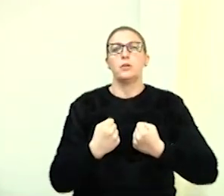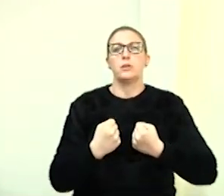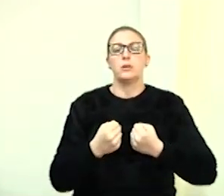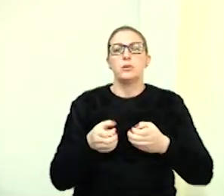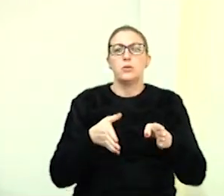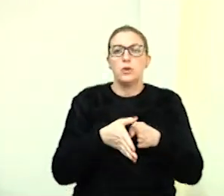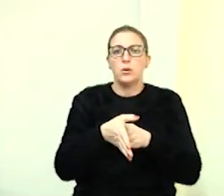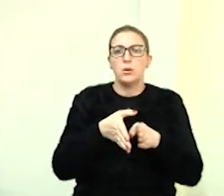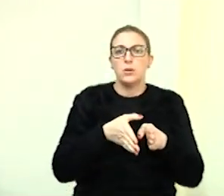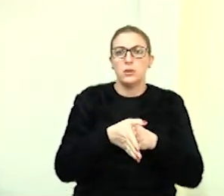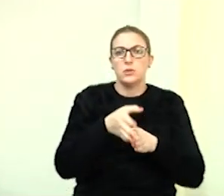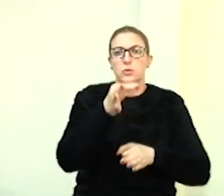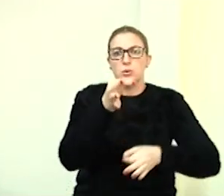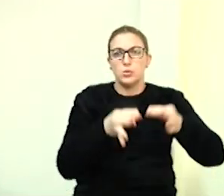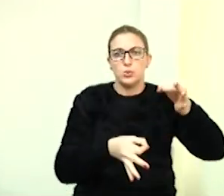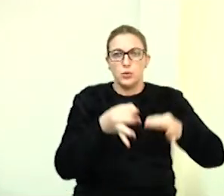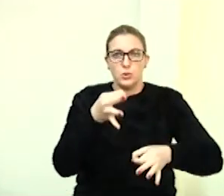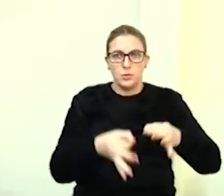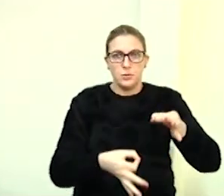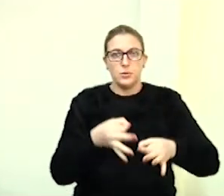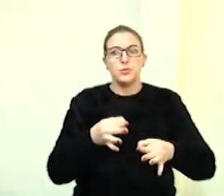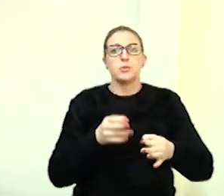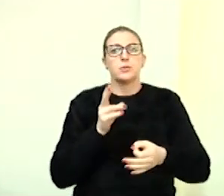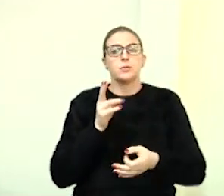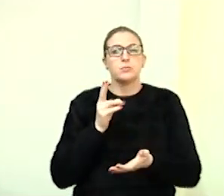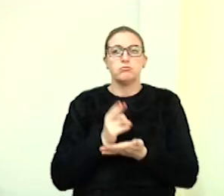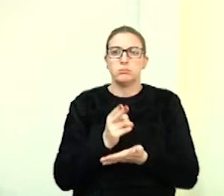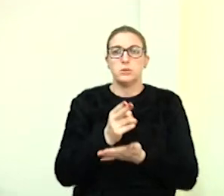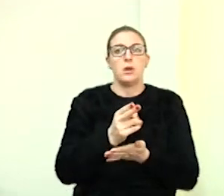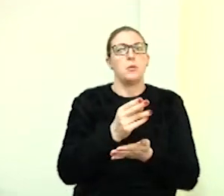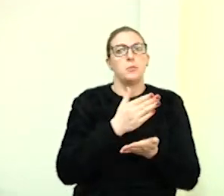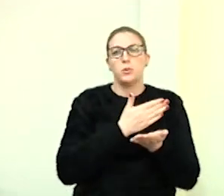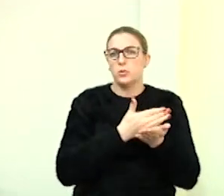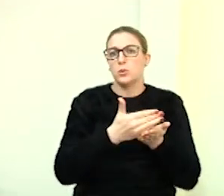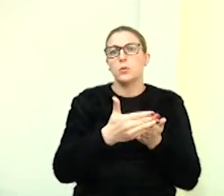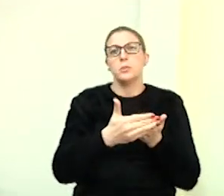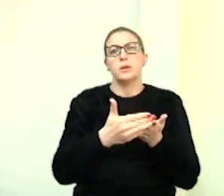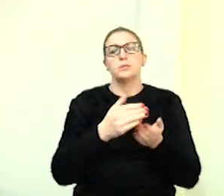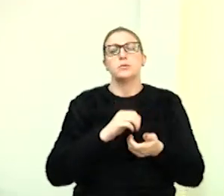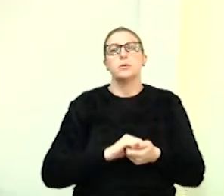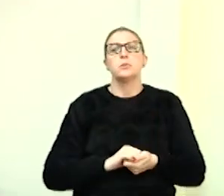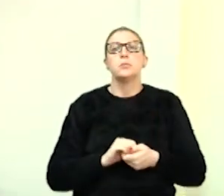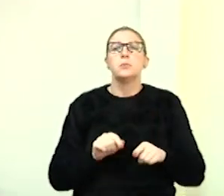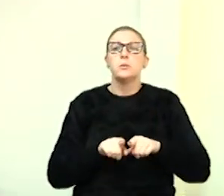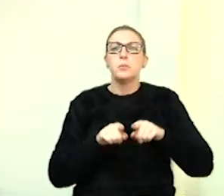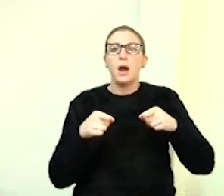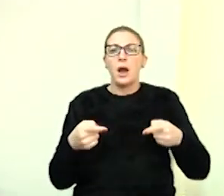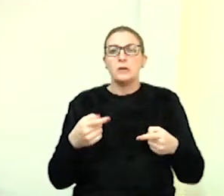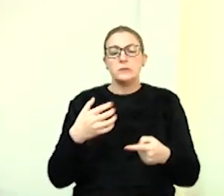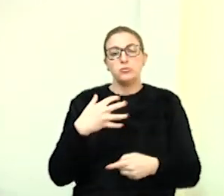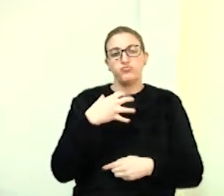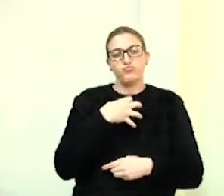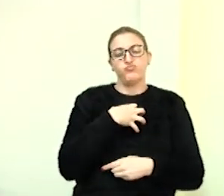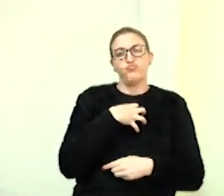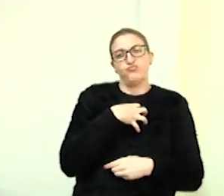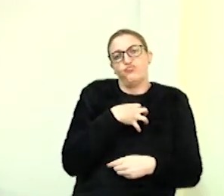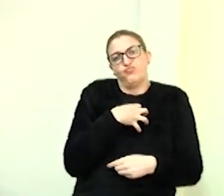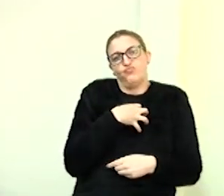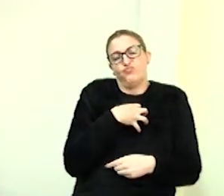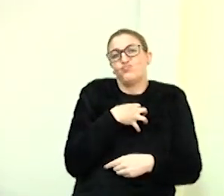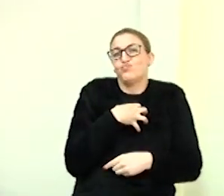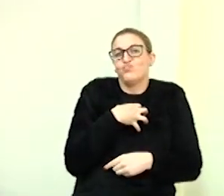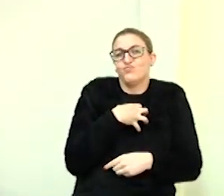orientações jurídicas desde que entramos e é assim que temos feito. Mas me sinto desconfortável, senhores